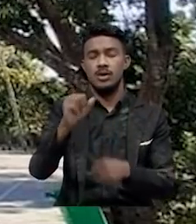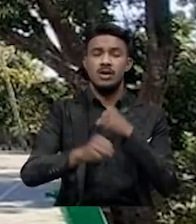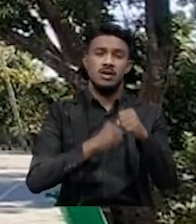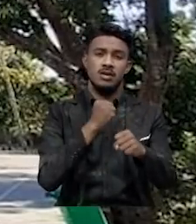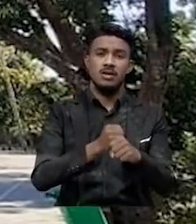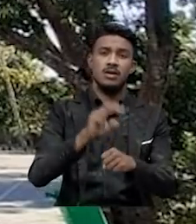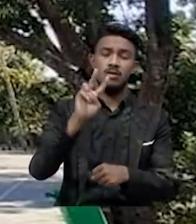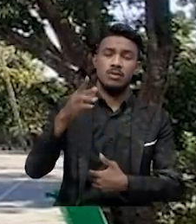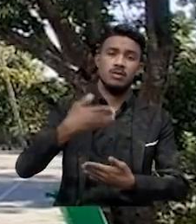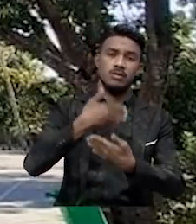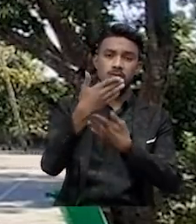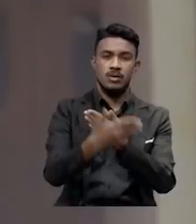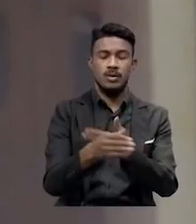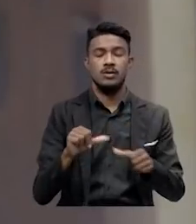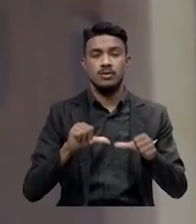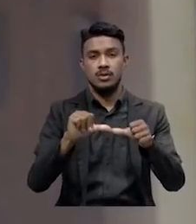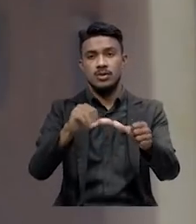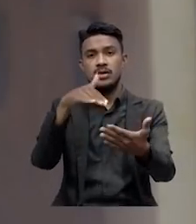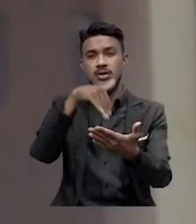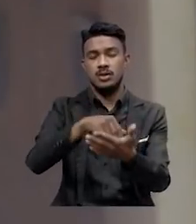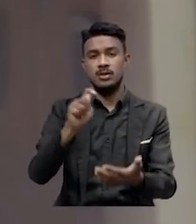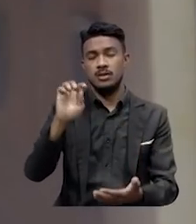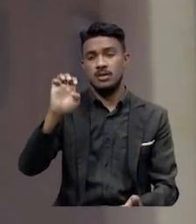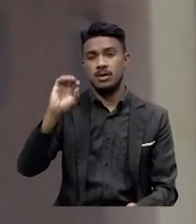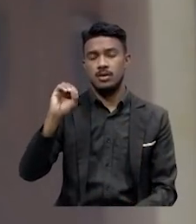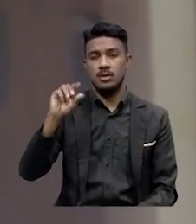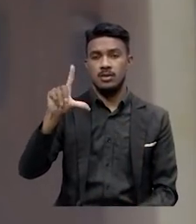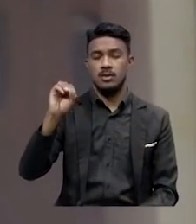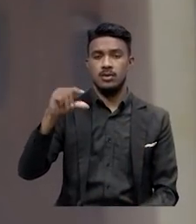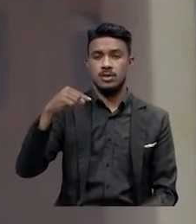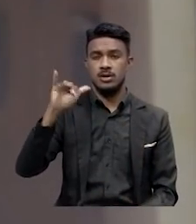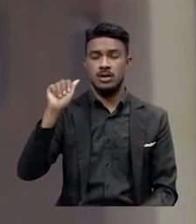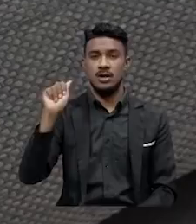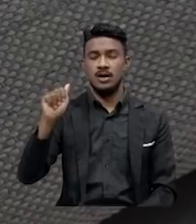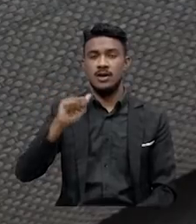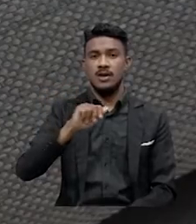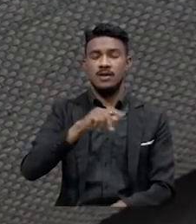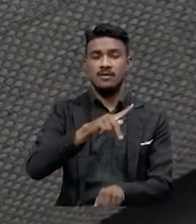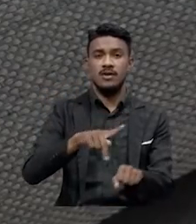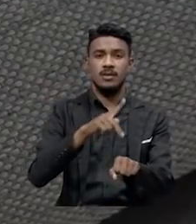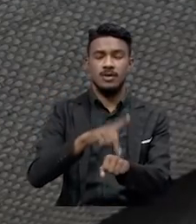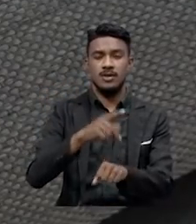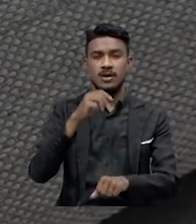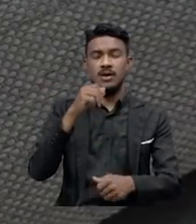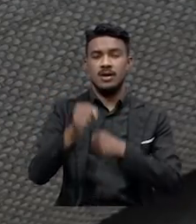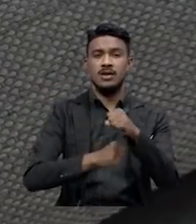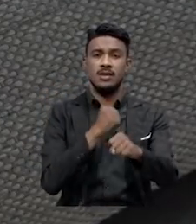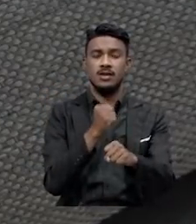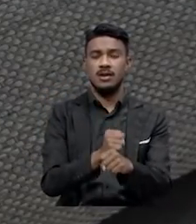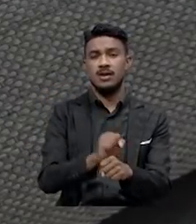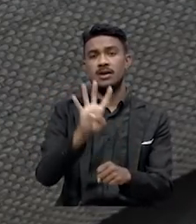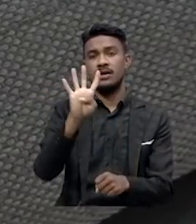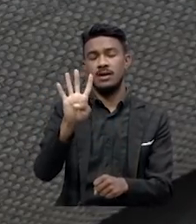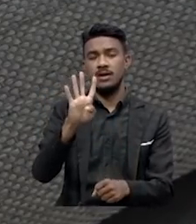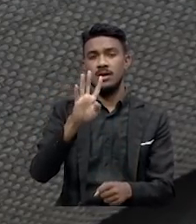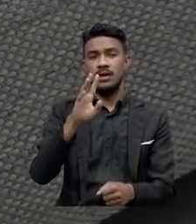tuirmai, continua ni estudo teologia iha Filipina durante tinang hat. Iha tinang rihung